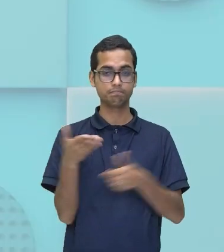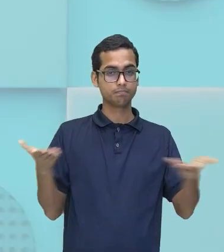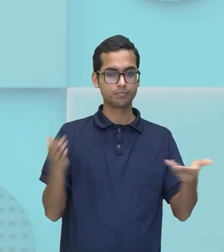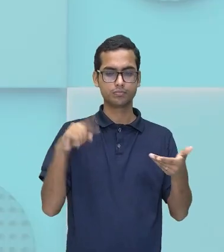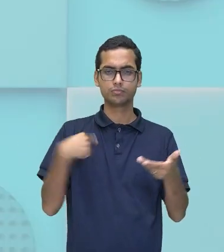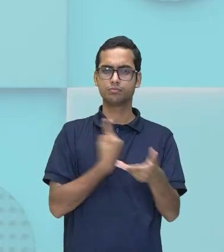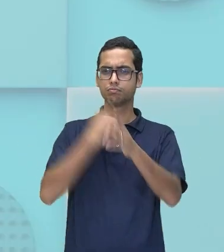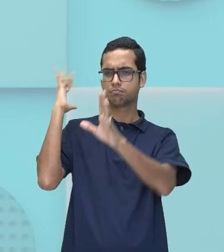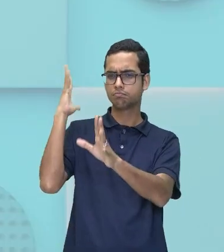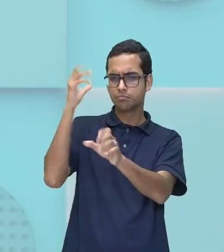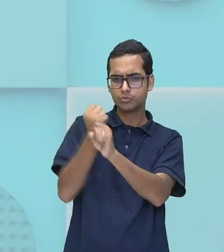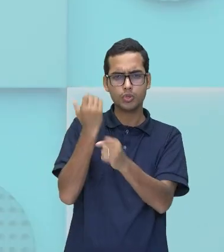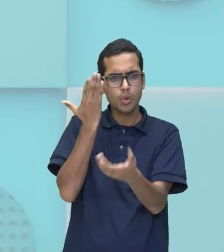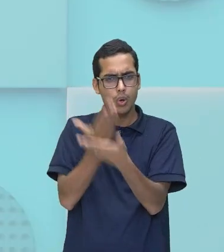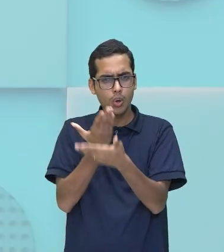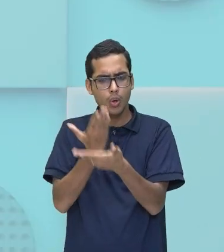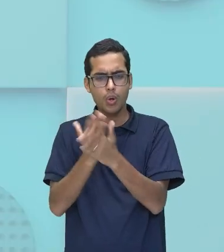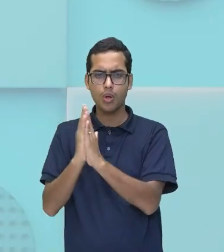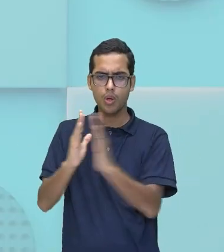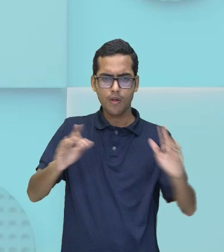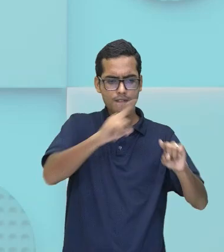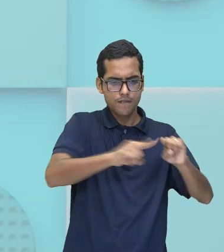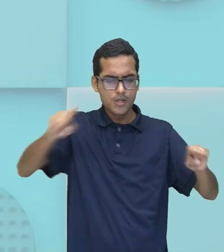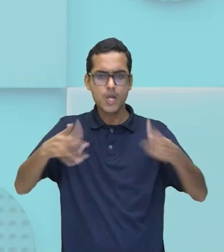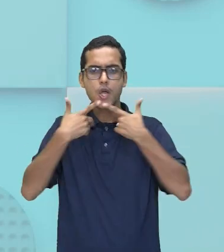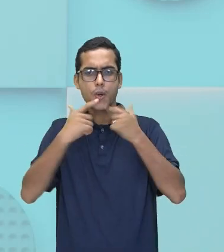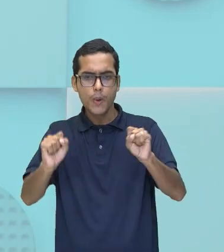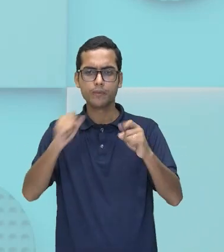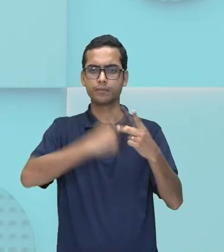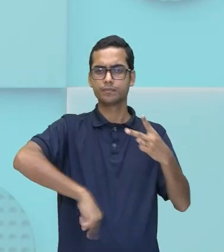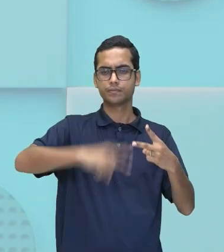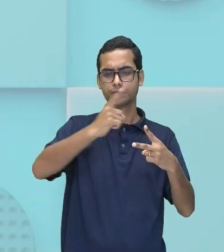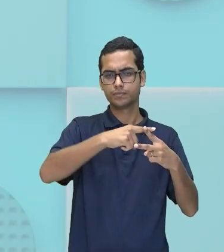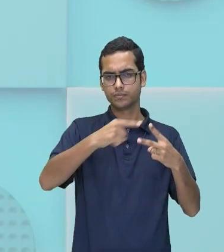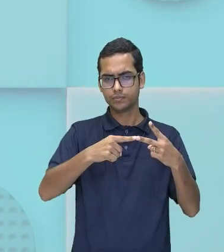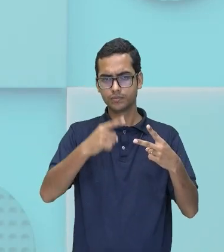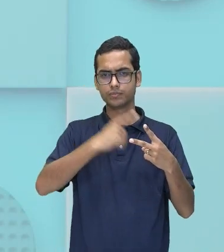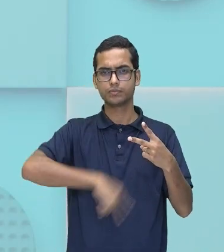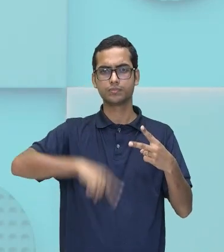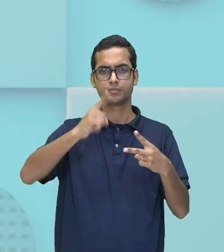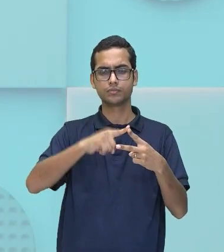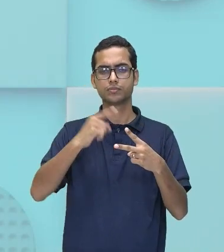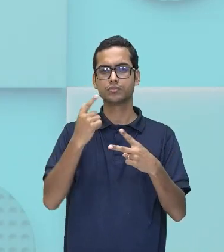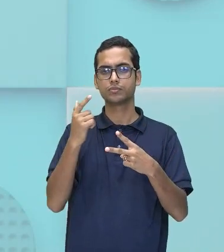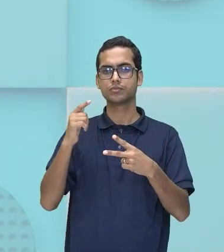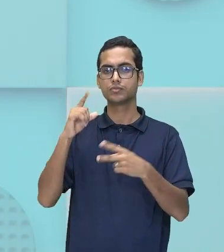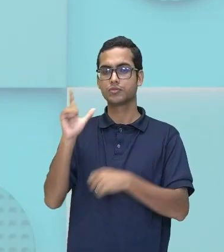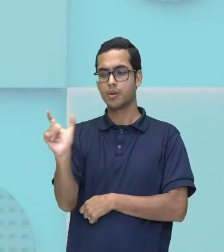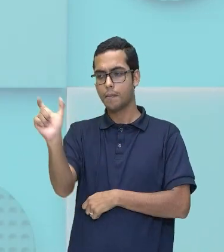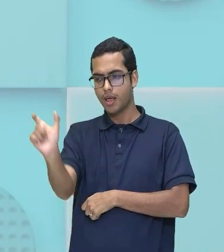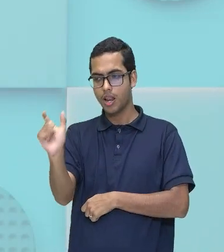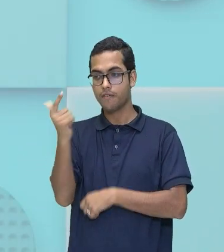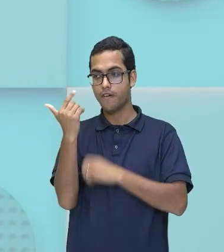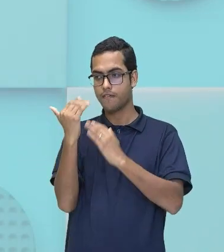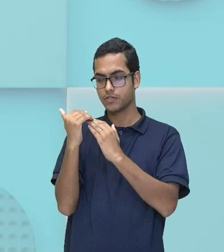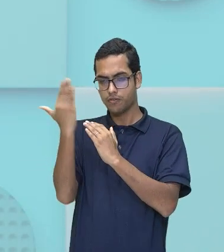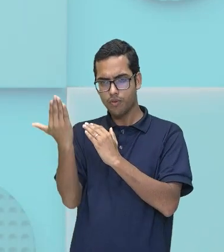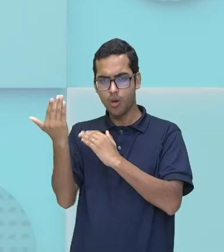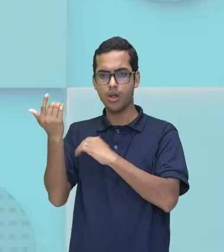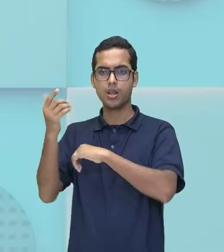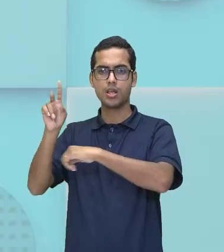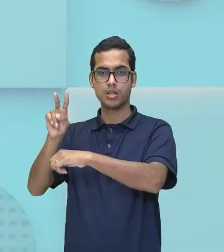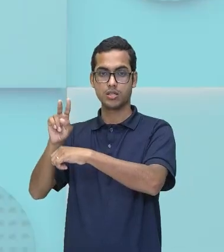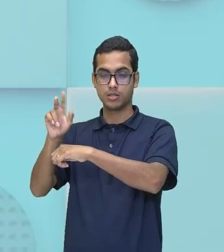revisamos aqui variação linguística em 2 elementos, que foi o quê? Estrangeirismo. Eu posso utilizar estrangeirismo?